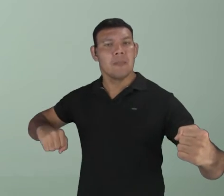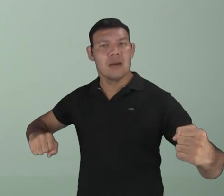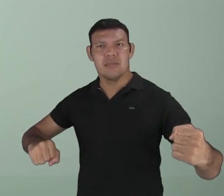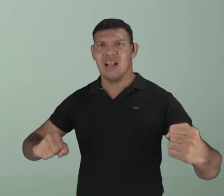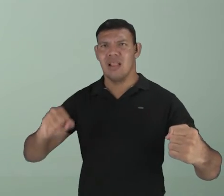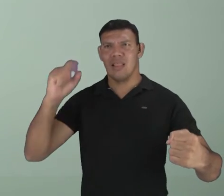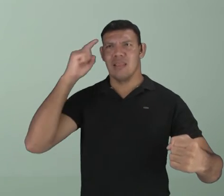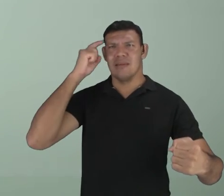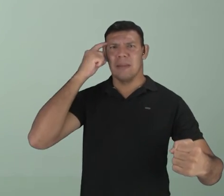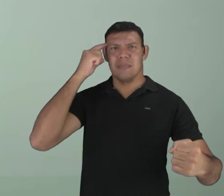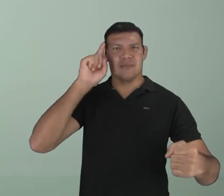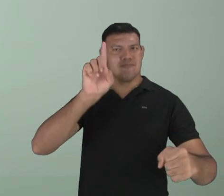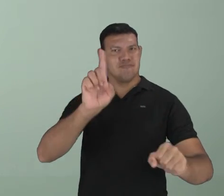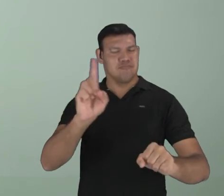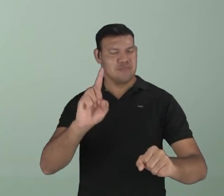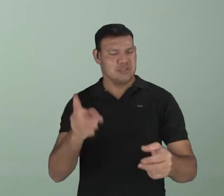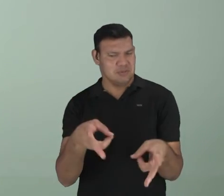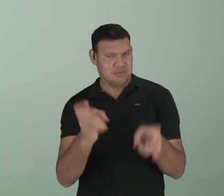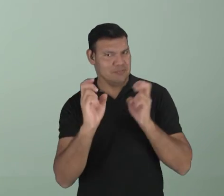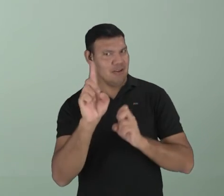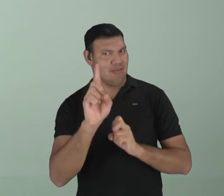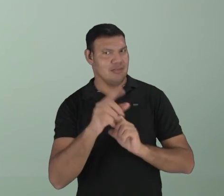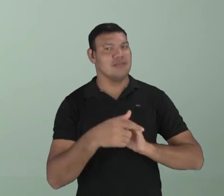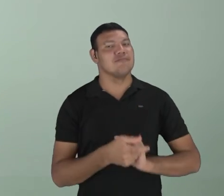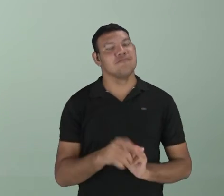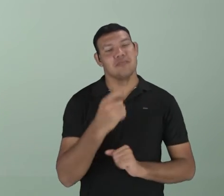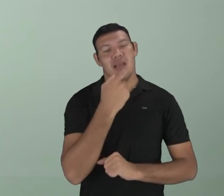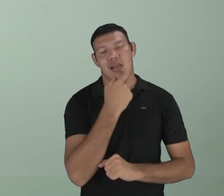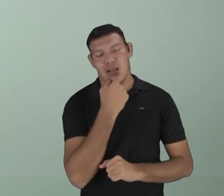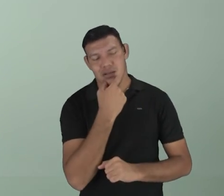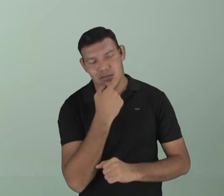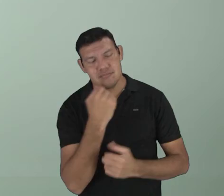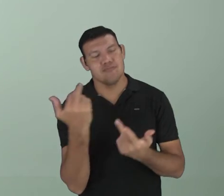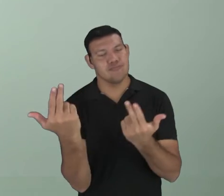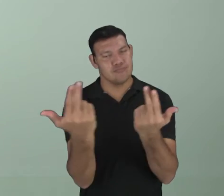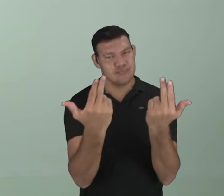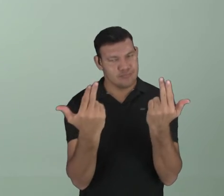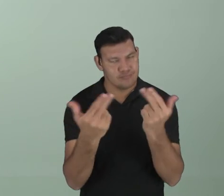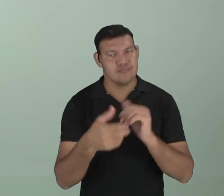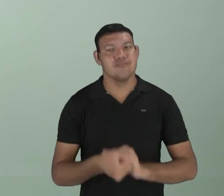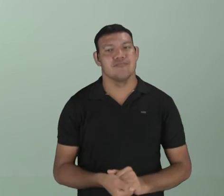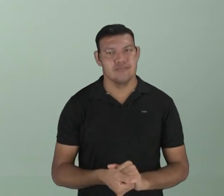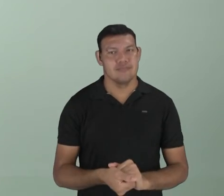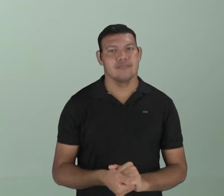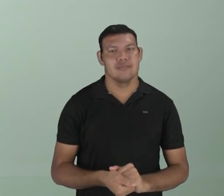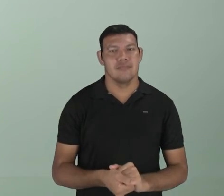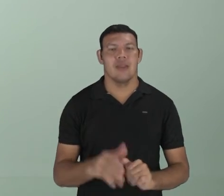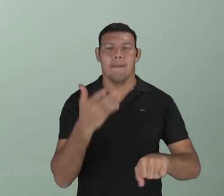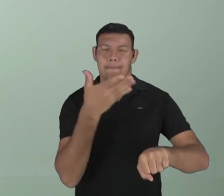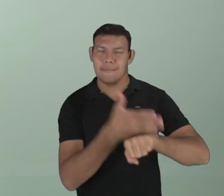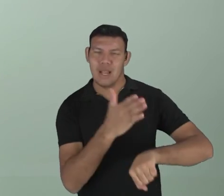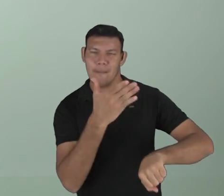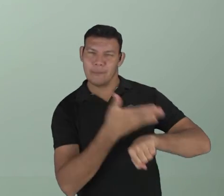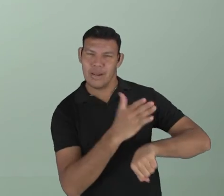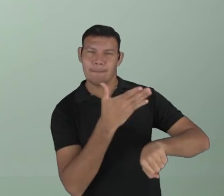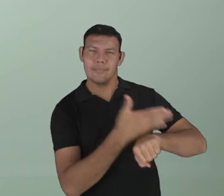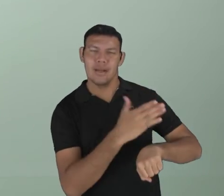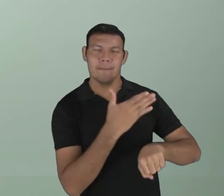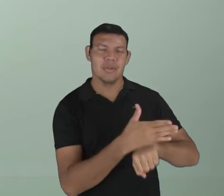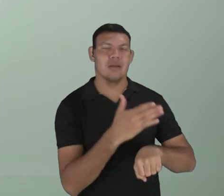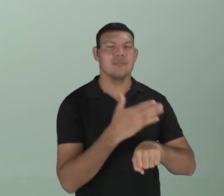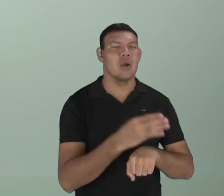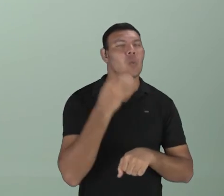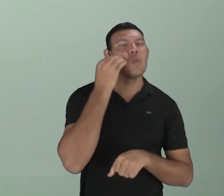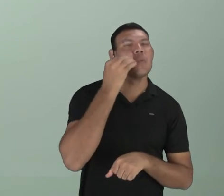nem percebe que está fazendo. Em inglês é assim também. Você fica praticando, você treina